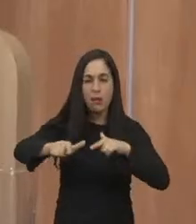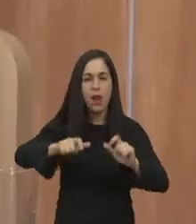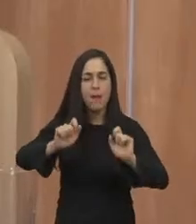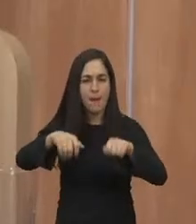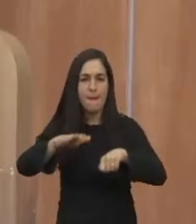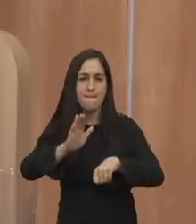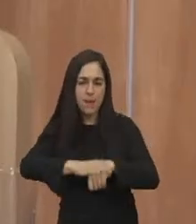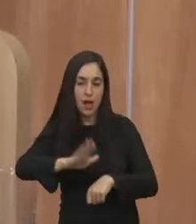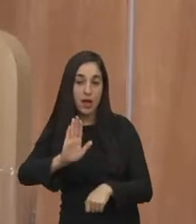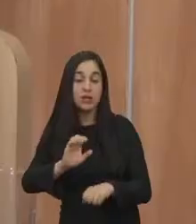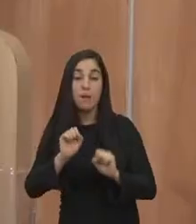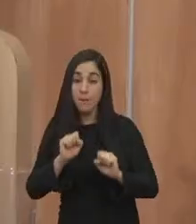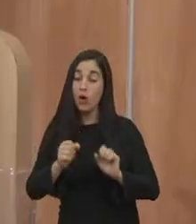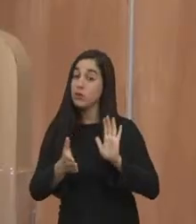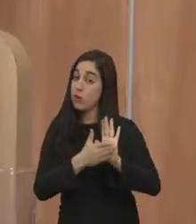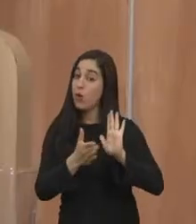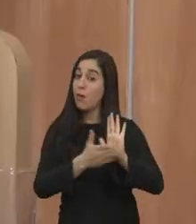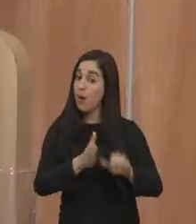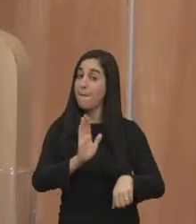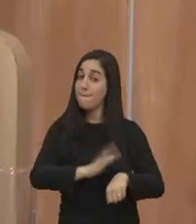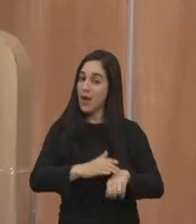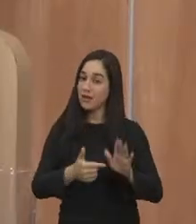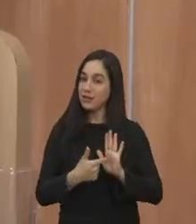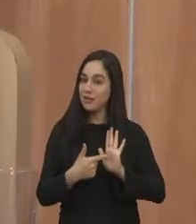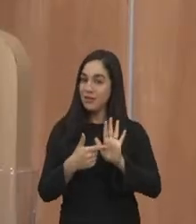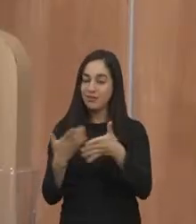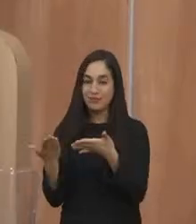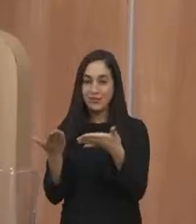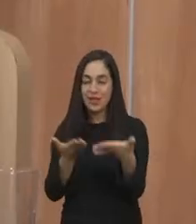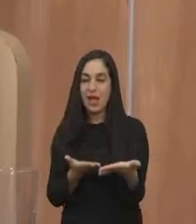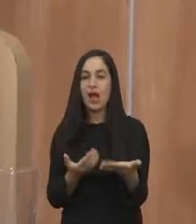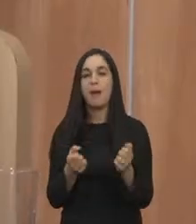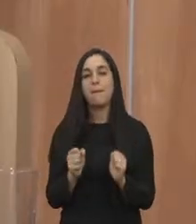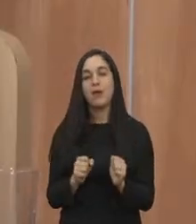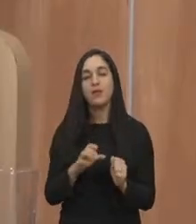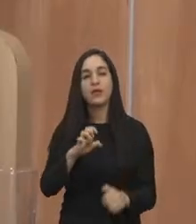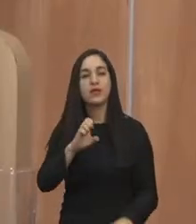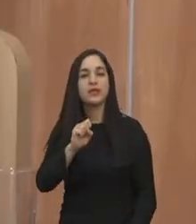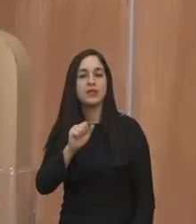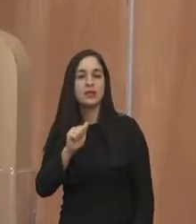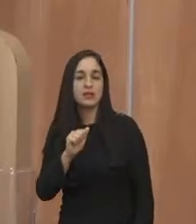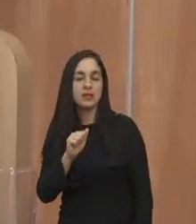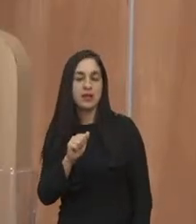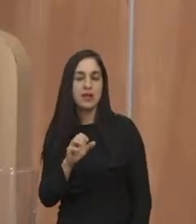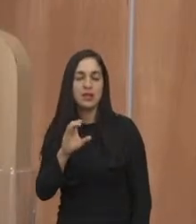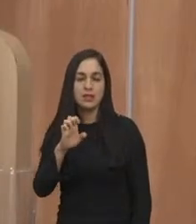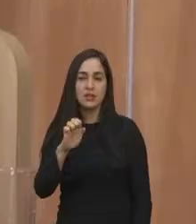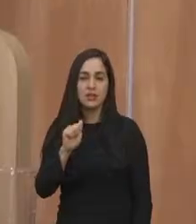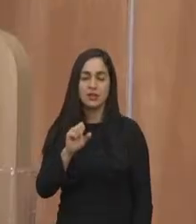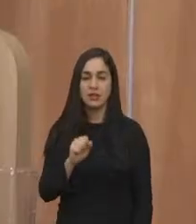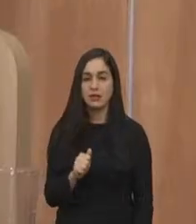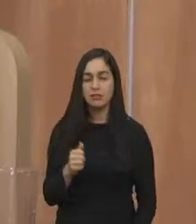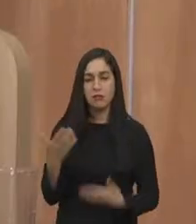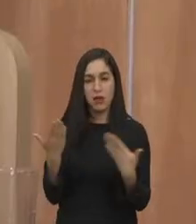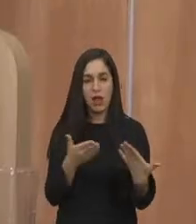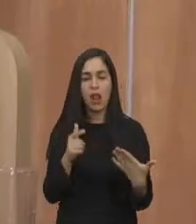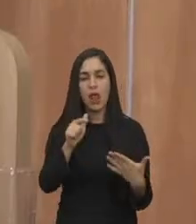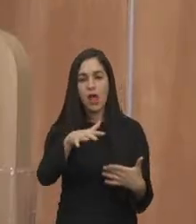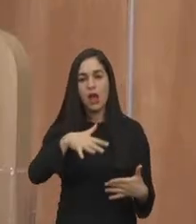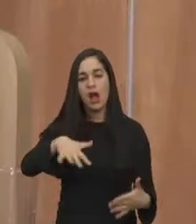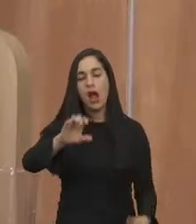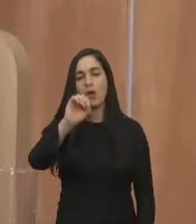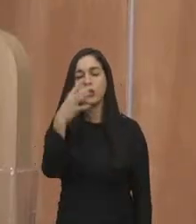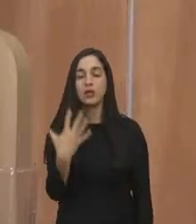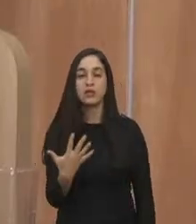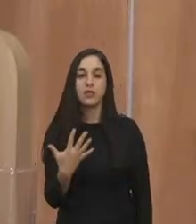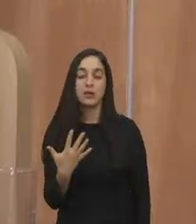possibilidade, vocês têm que propor mais, né? E aí, criação do CEAs, etc., para fazer isso acontecer dentro do campus, né? Eu